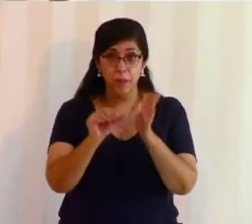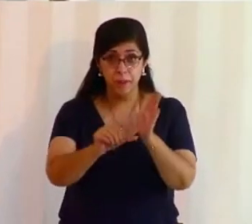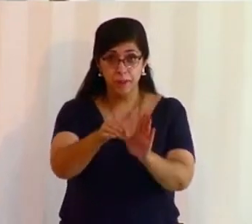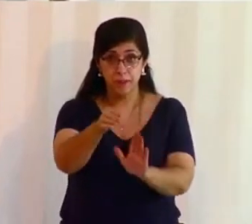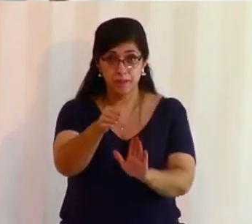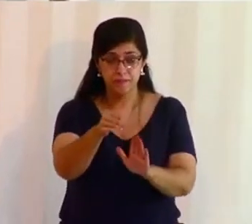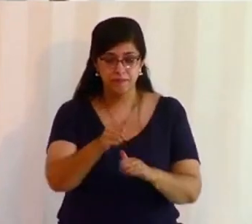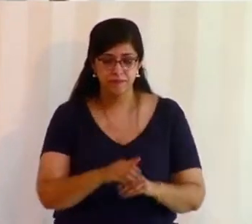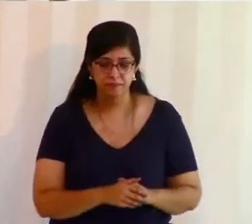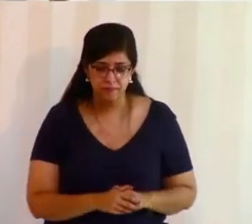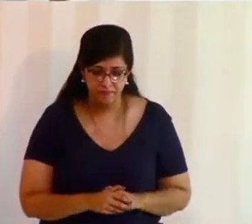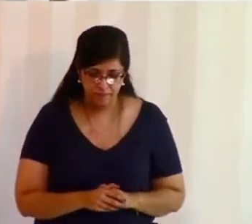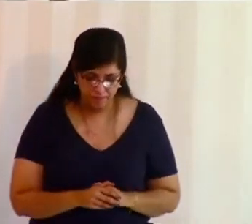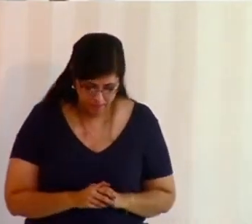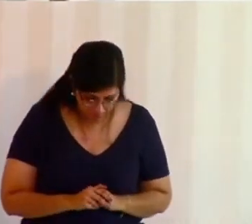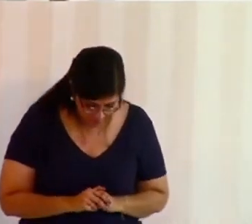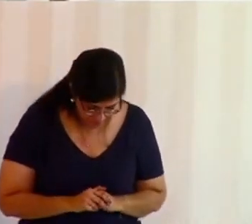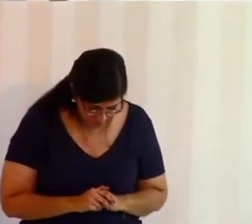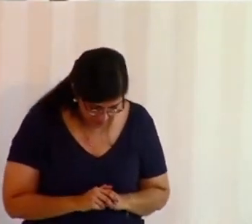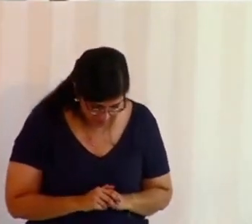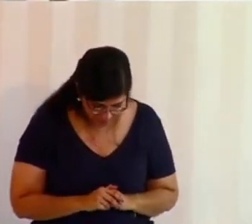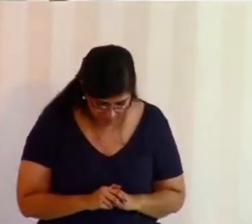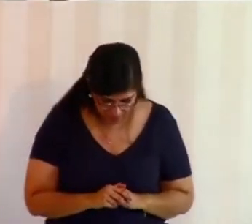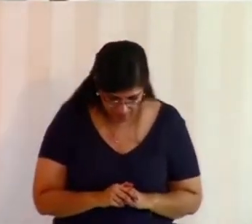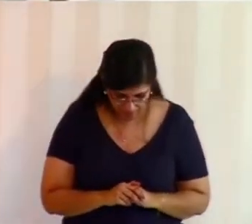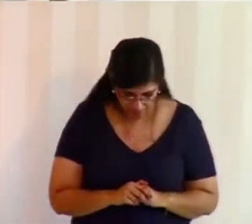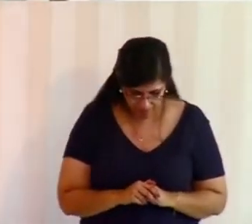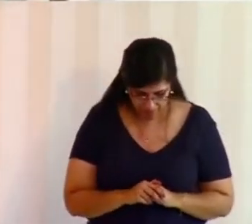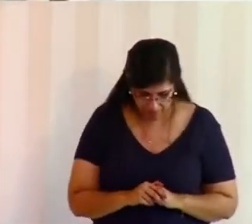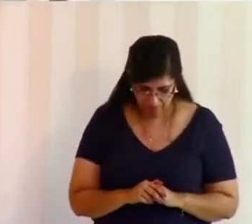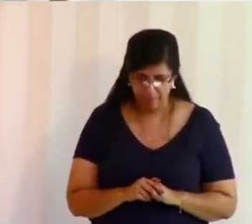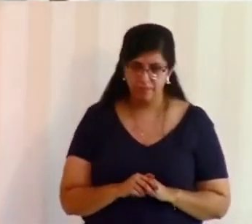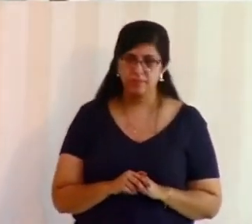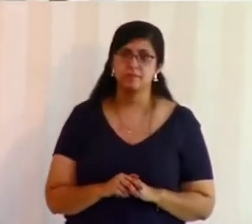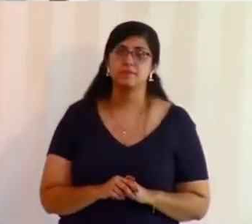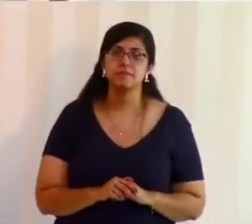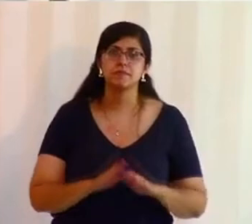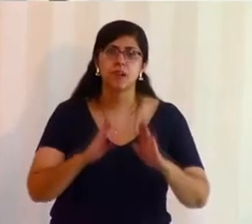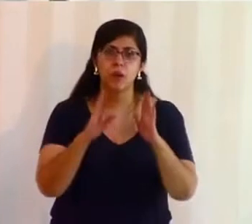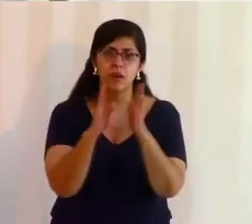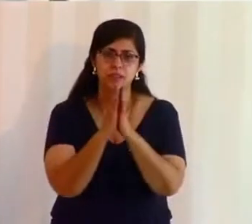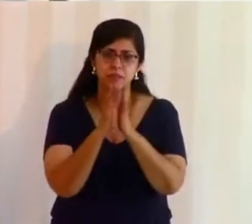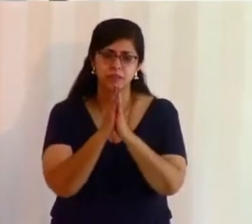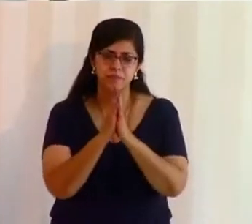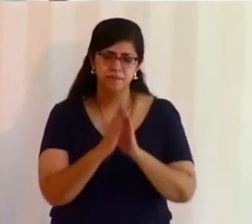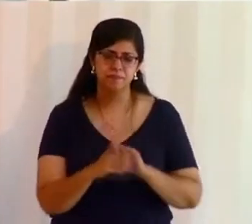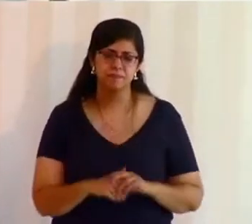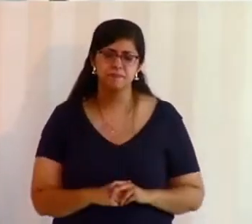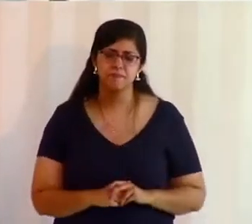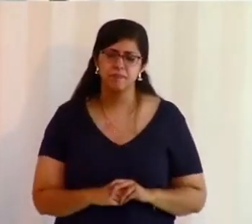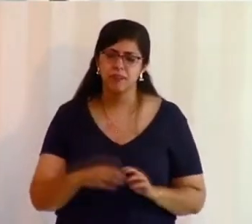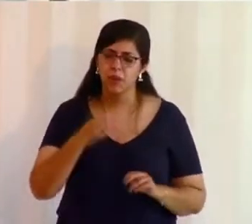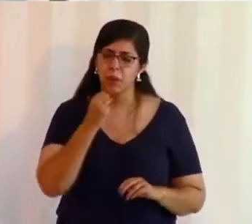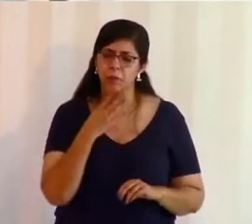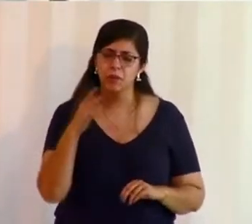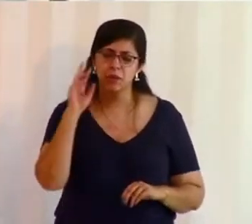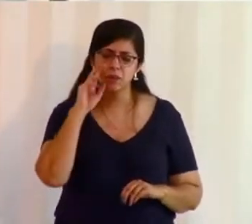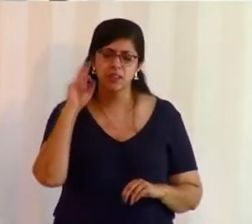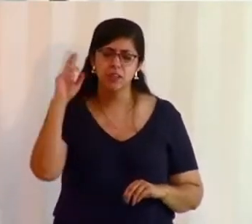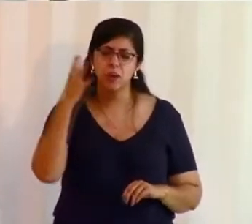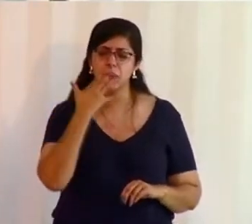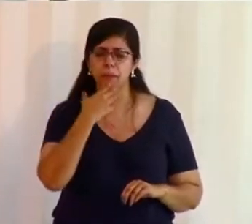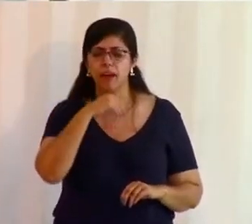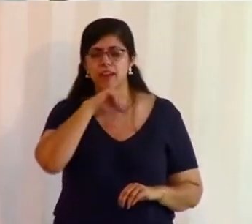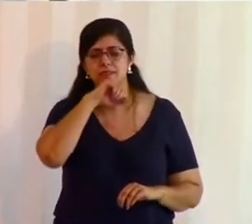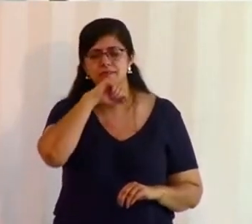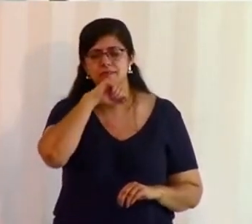e na sequência nós entoaremos este hino, a oração noturna. Oremos ao Senhor. Bondoso Deus,